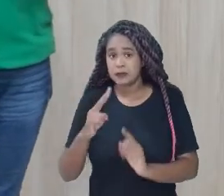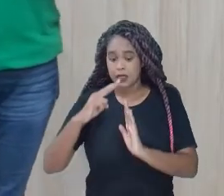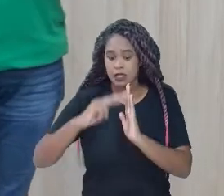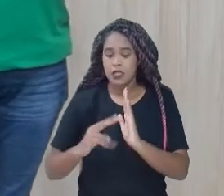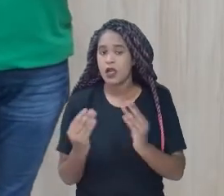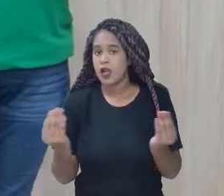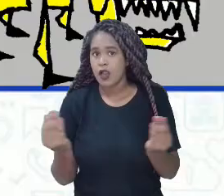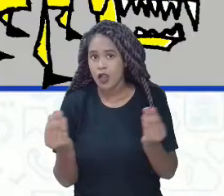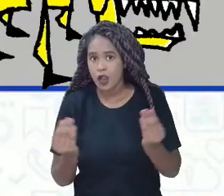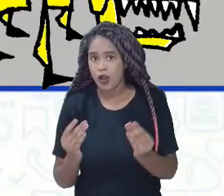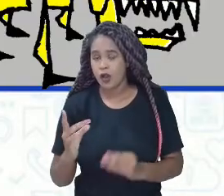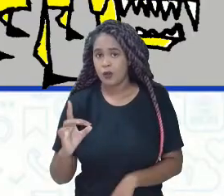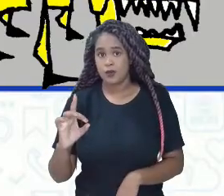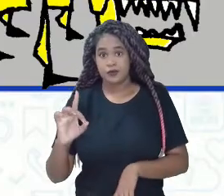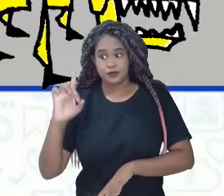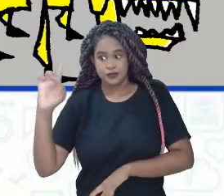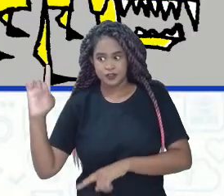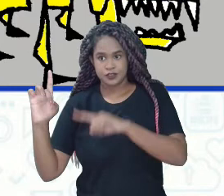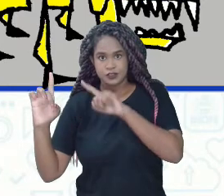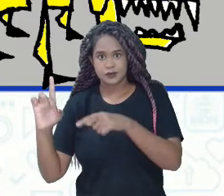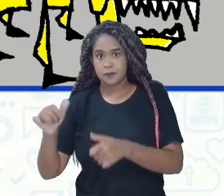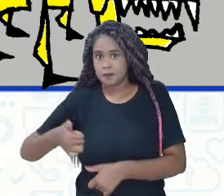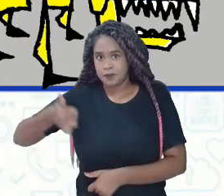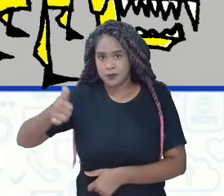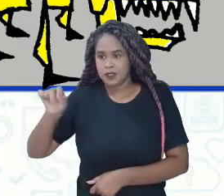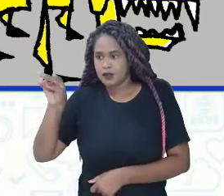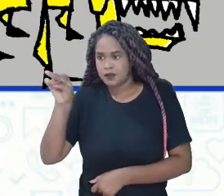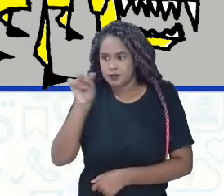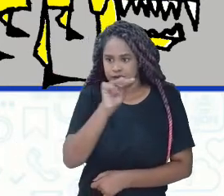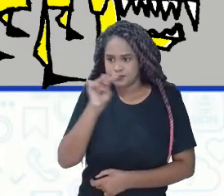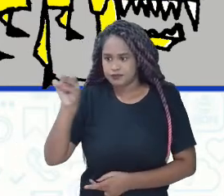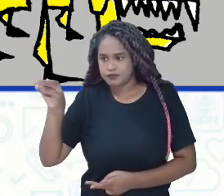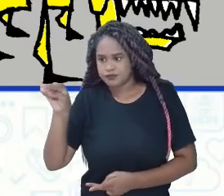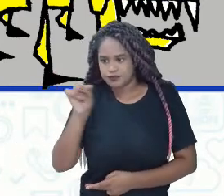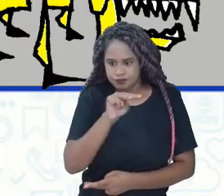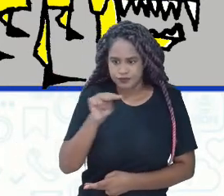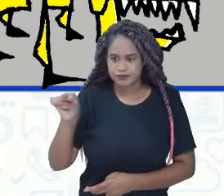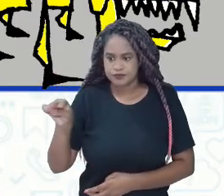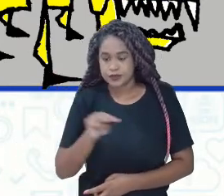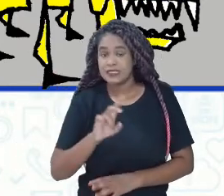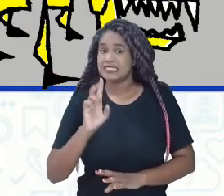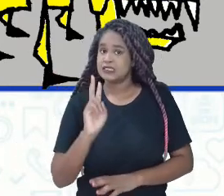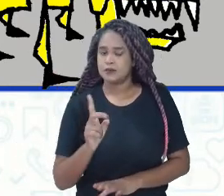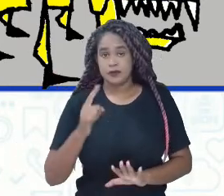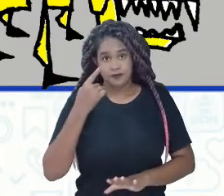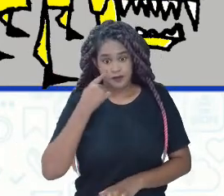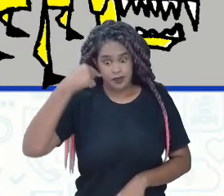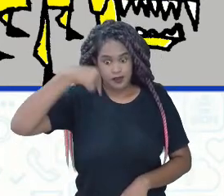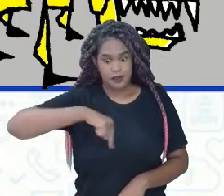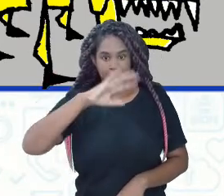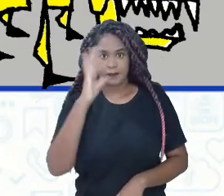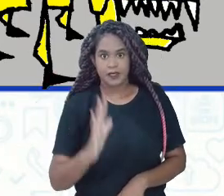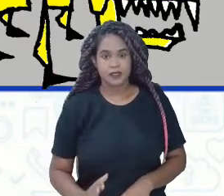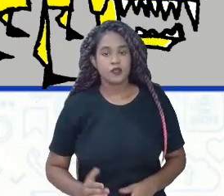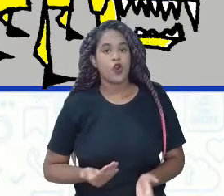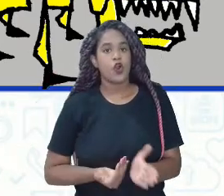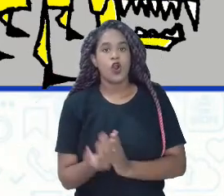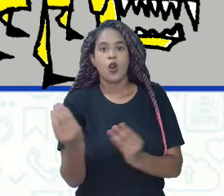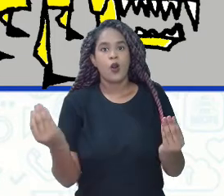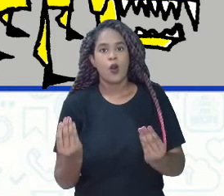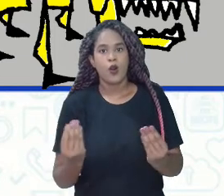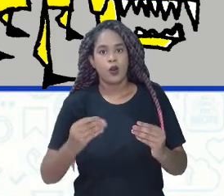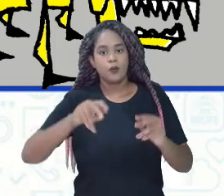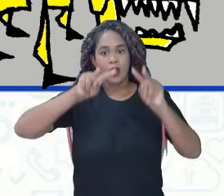esquerda, como falei com vocês. Então, não esqueçam desse detalhe. Aqui no Brasil, nós lemos, né, de cima para